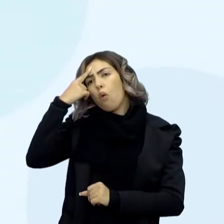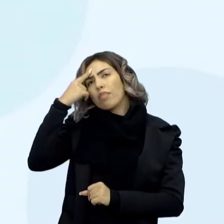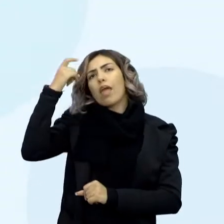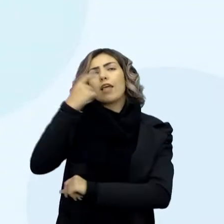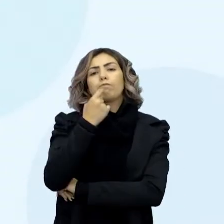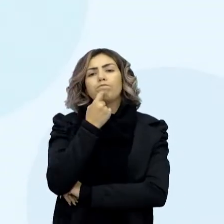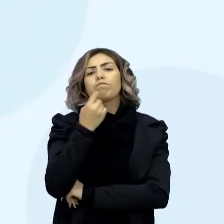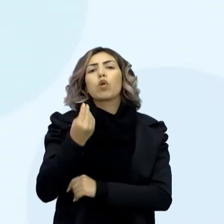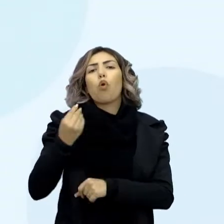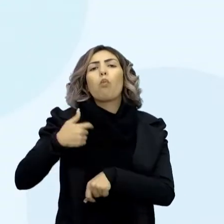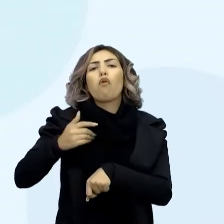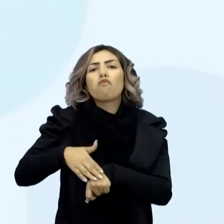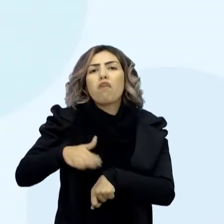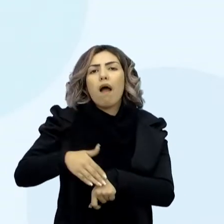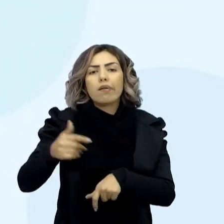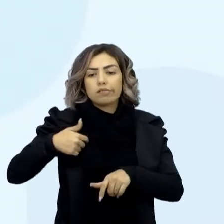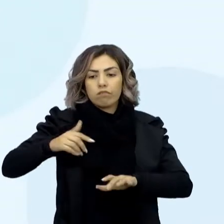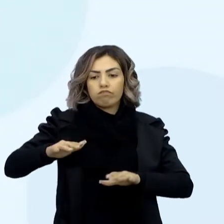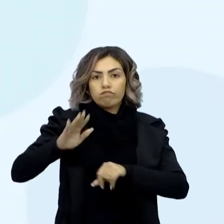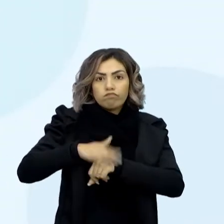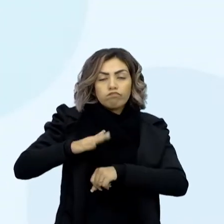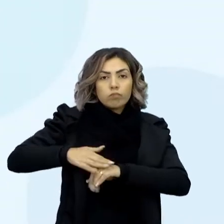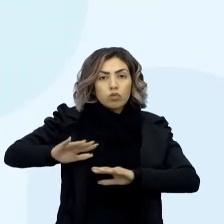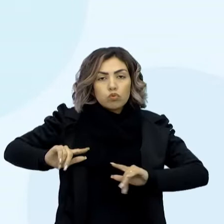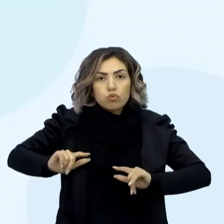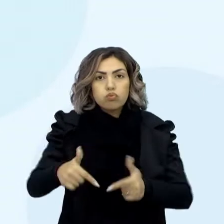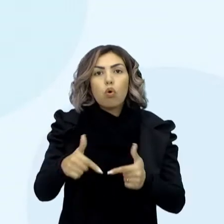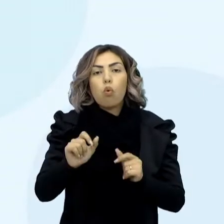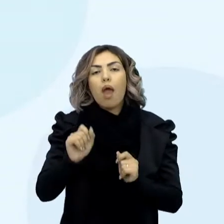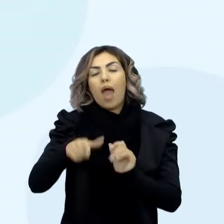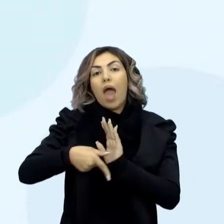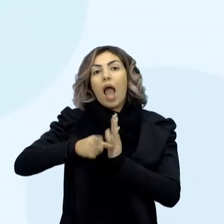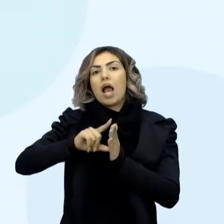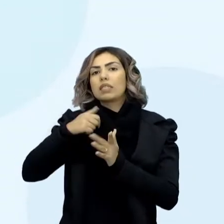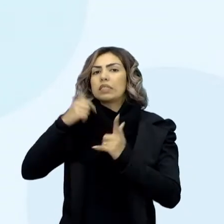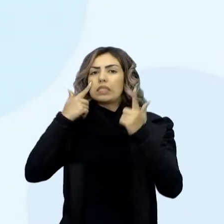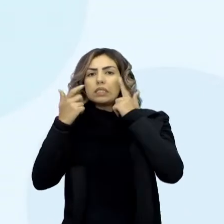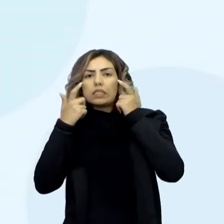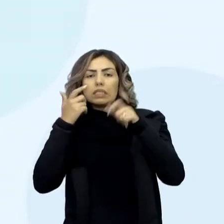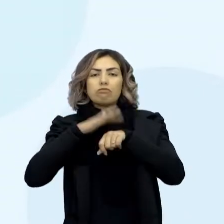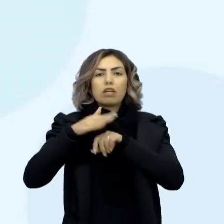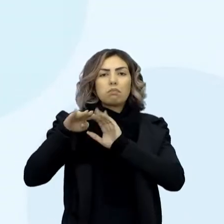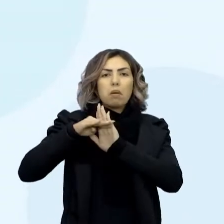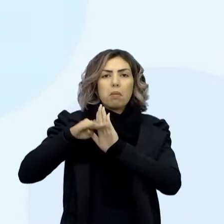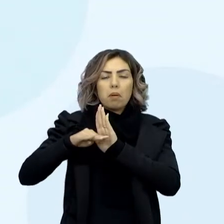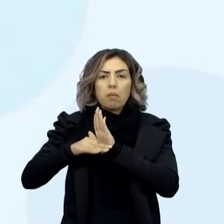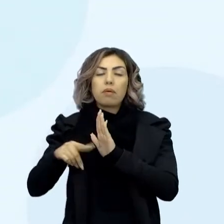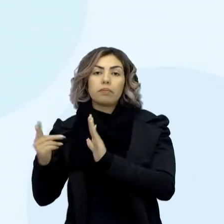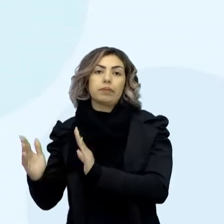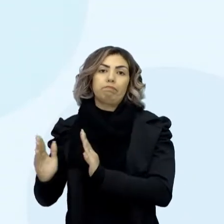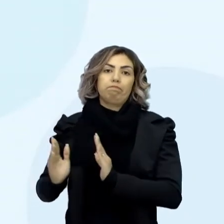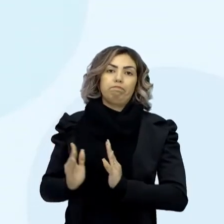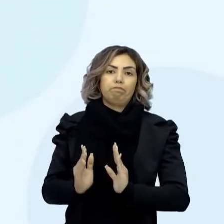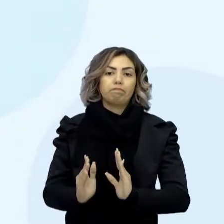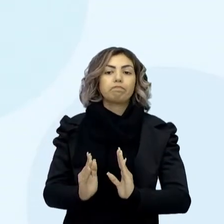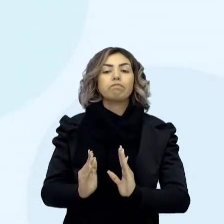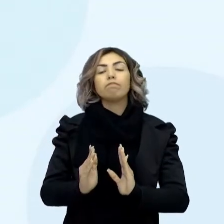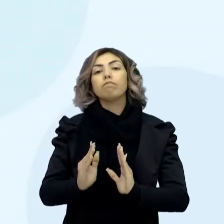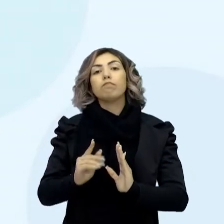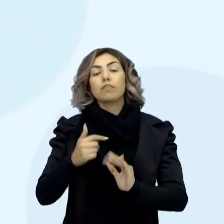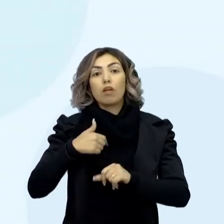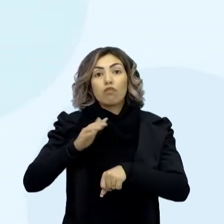eu vou realizar? É a elaboração aí do projeto. Depois nós temos a pré-produção, que é começar a movimentar